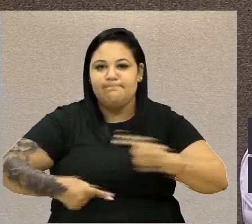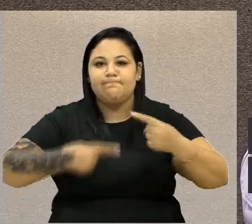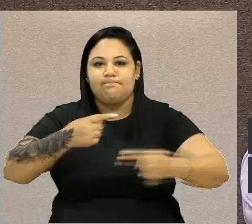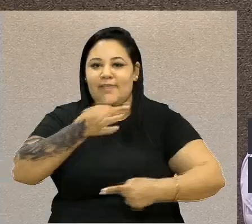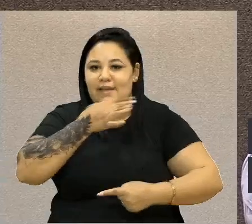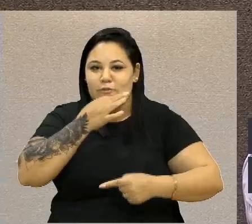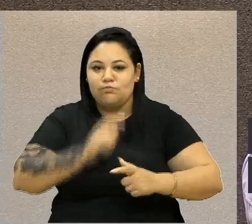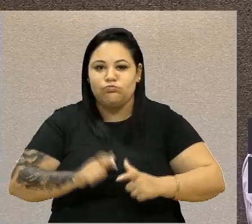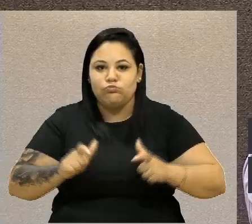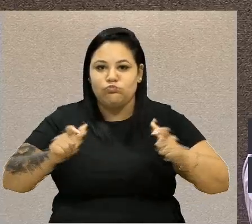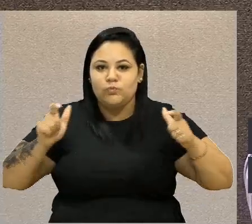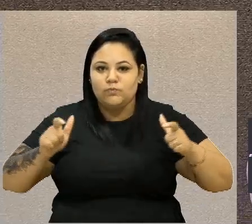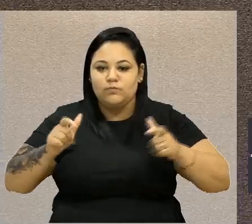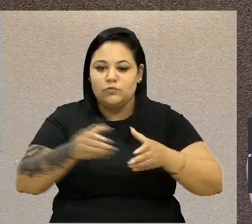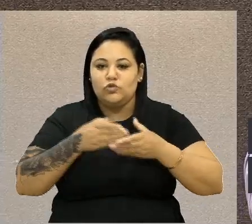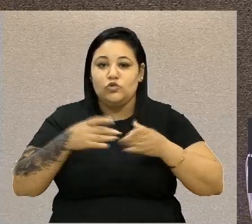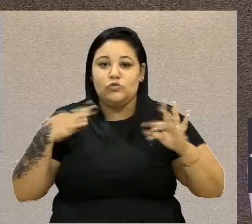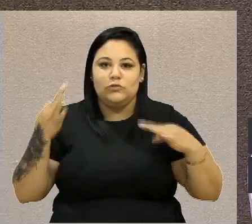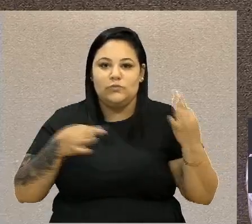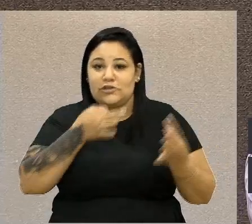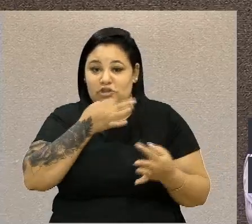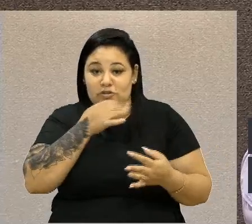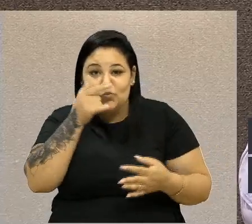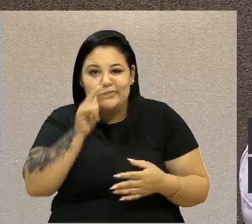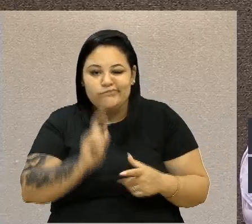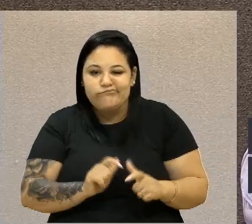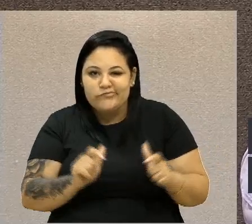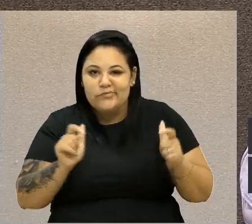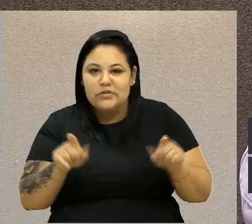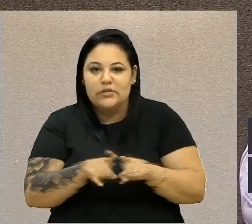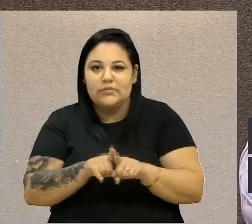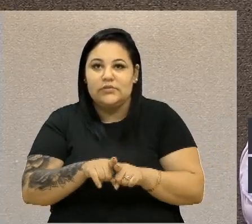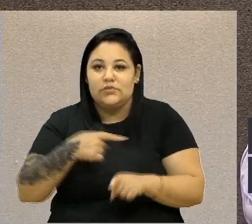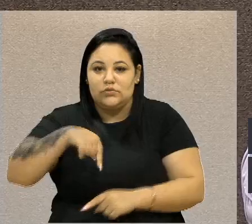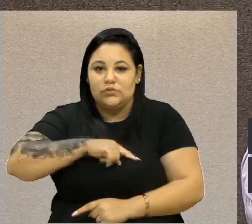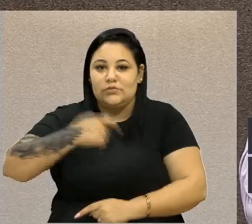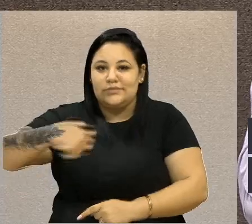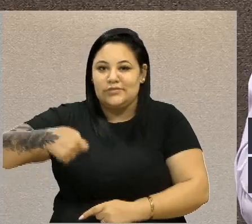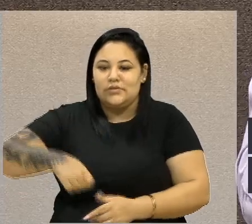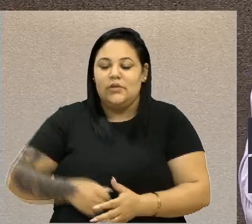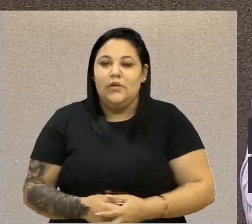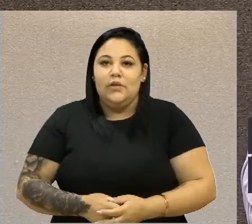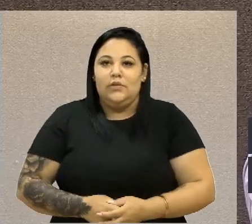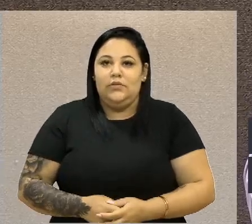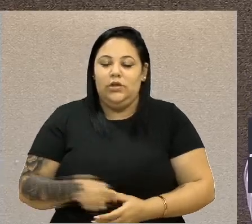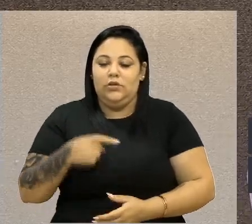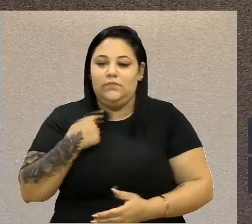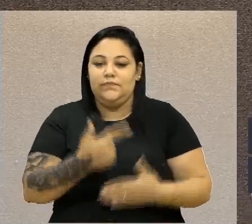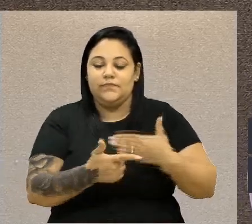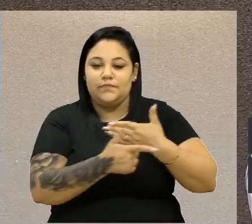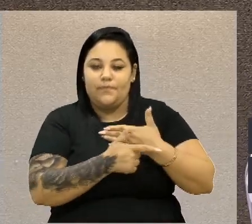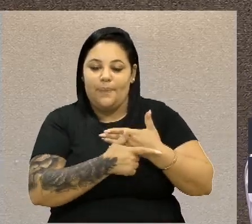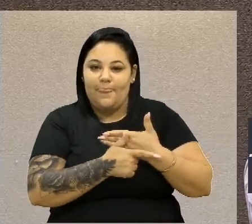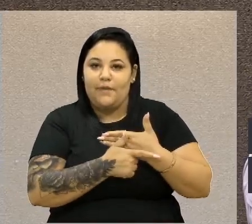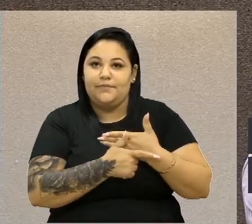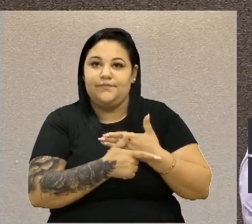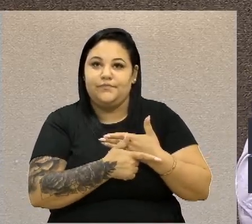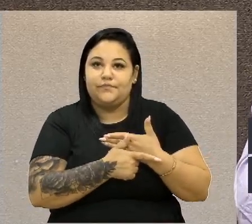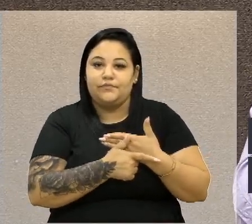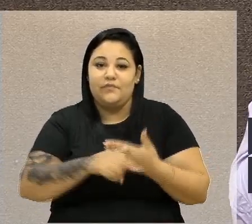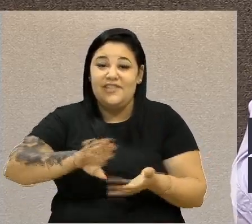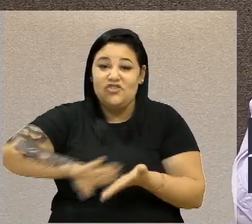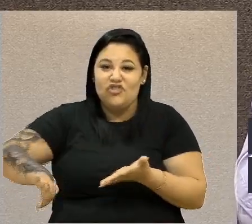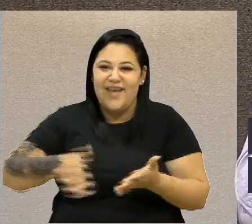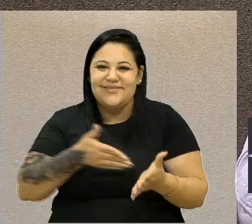cresça, possibilitar que o turismo de Caxias aconteça. É isso que a gente precisa. E o nosso papel é cada vez tirar esses entraves